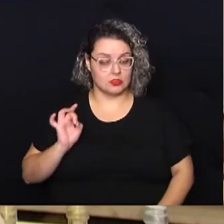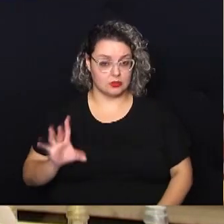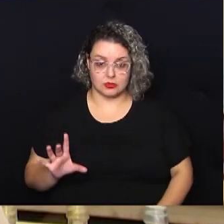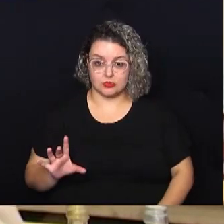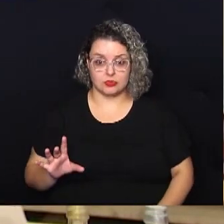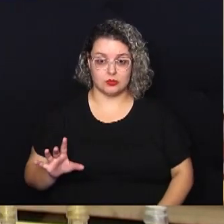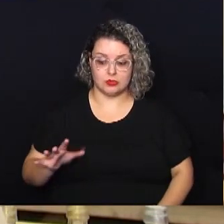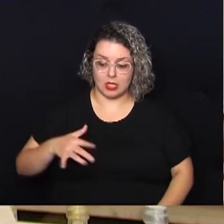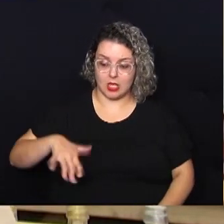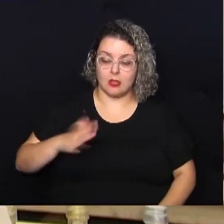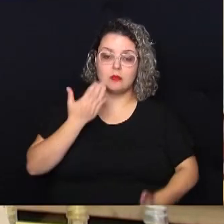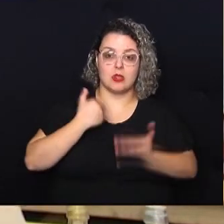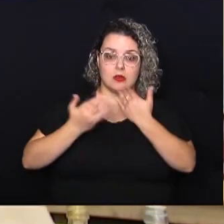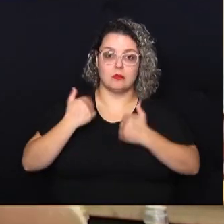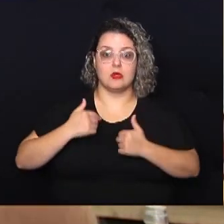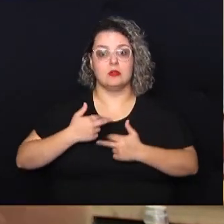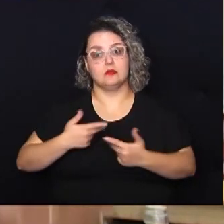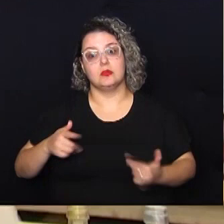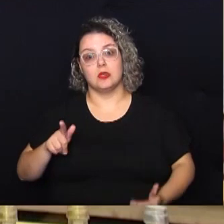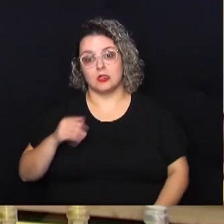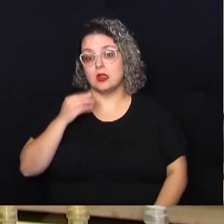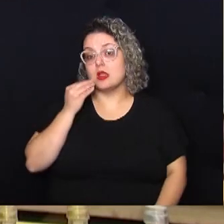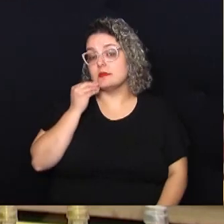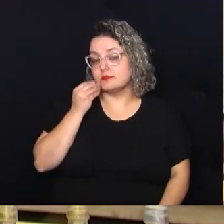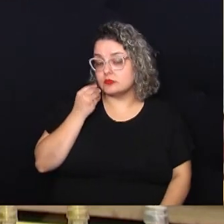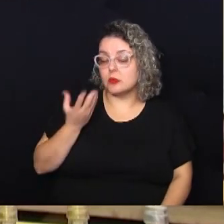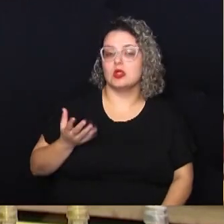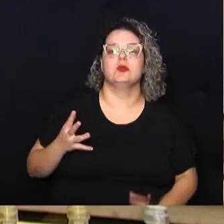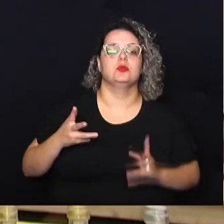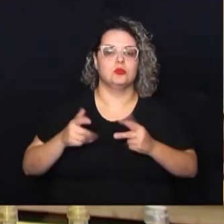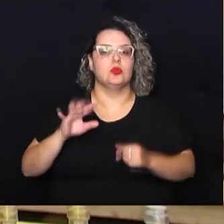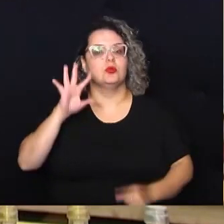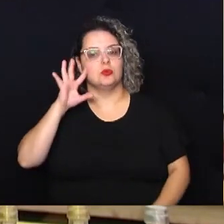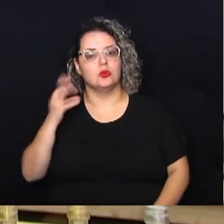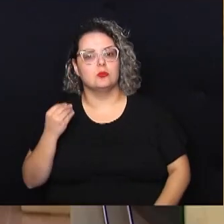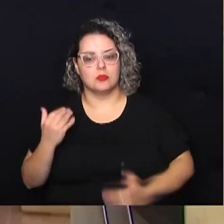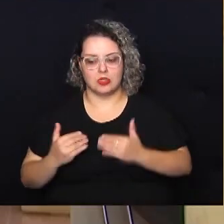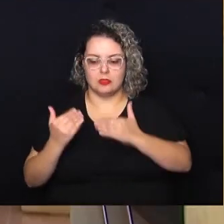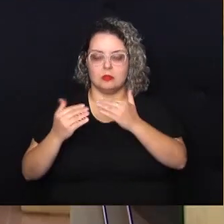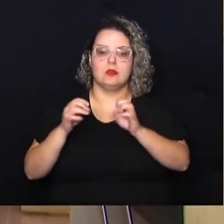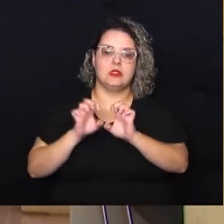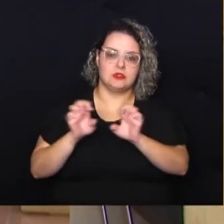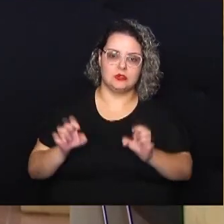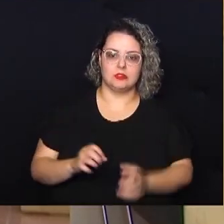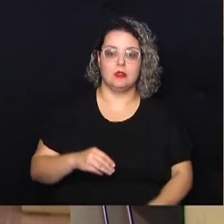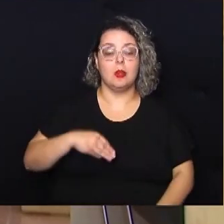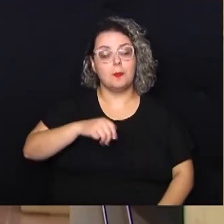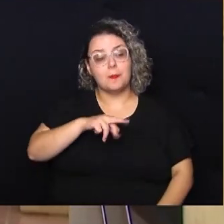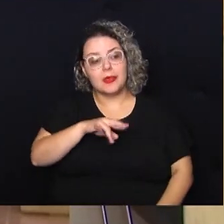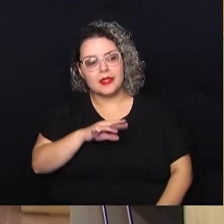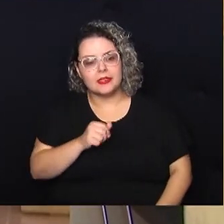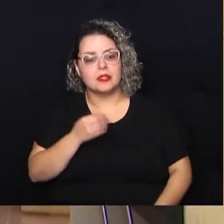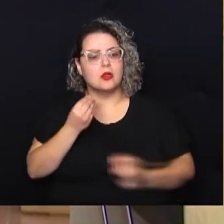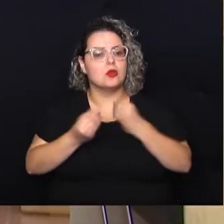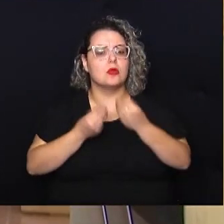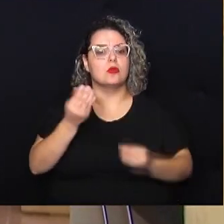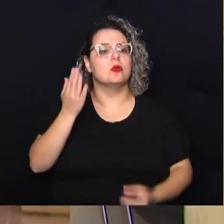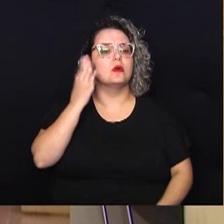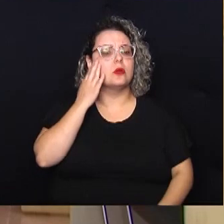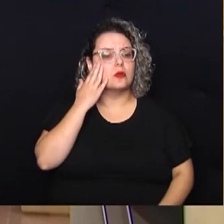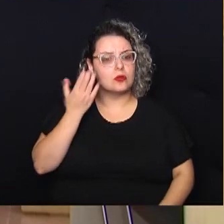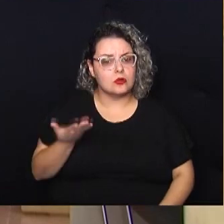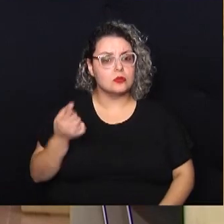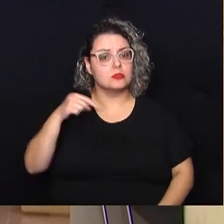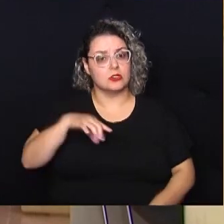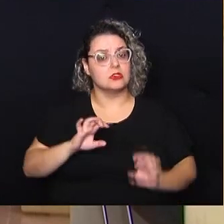parte de alimentação, degustação e também todo o conhecimento gerado aí pela estrutura. Maria Elisa, como você ficou sabendo